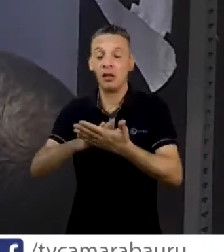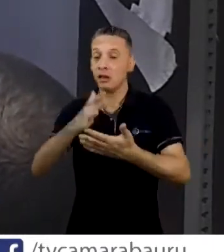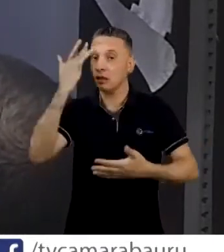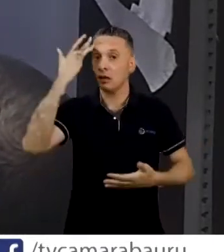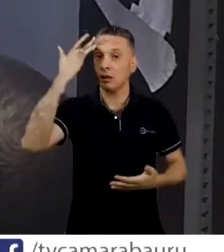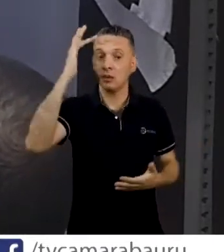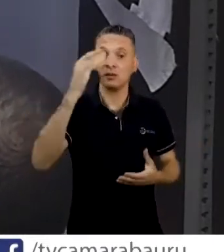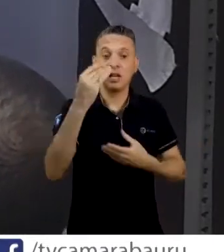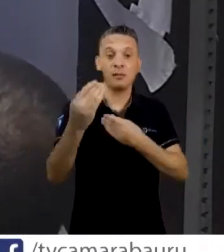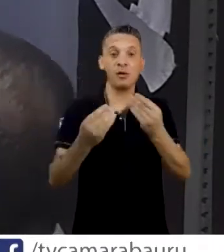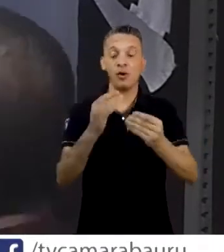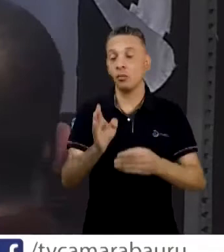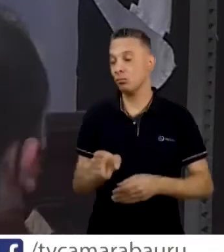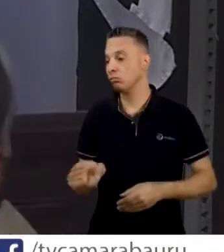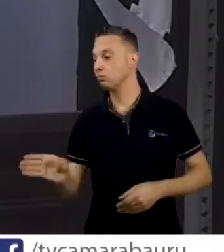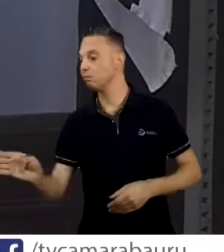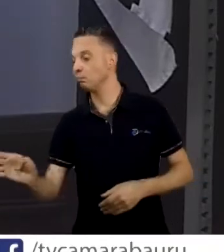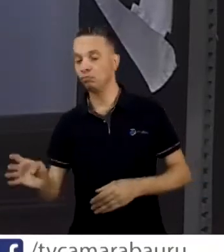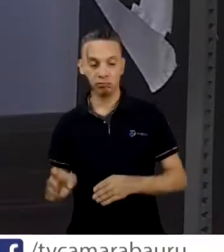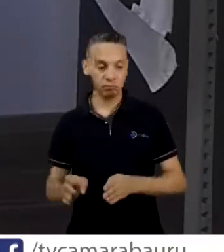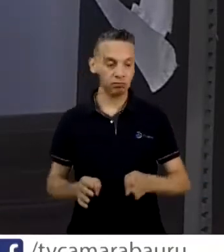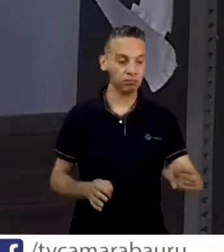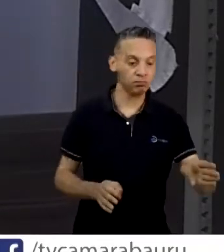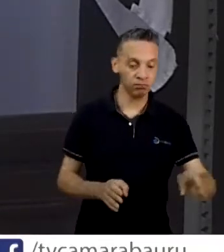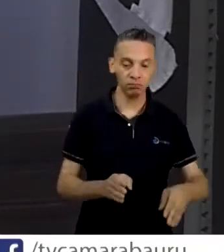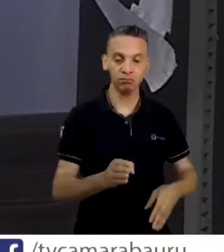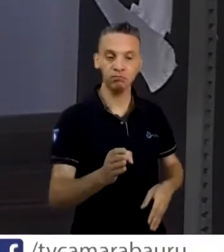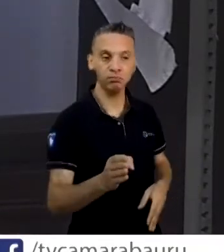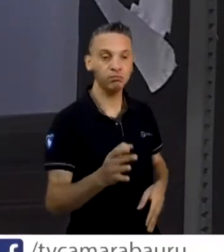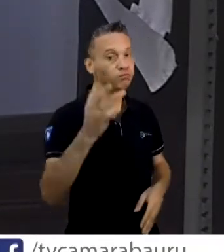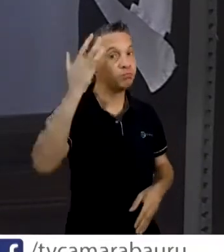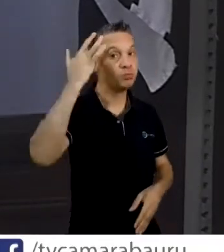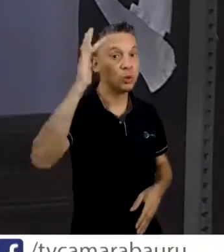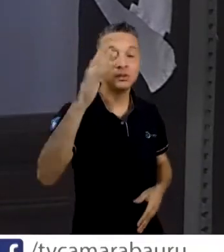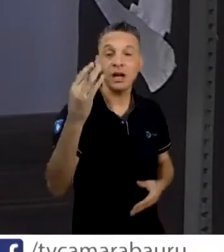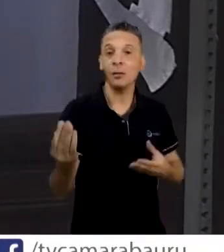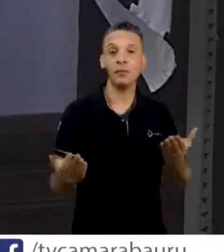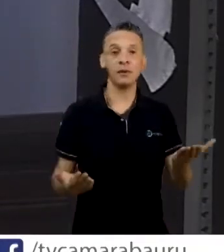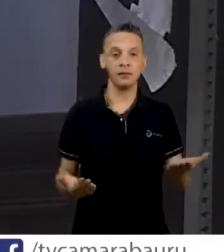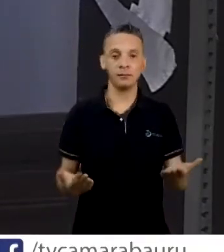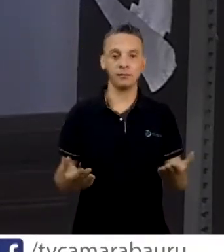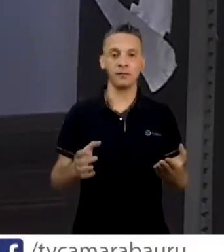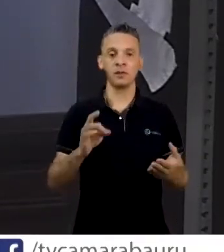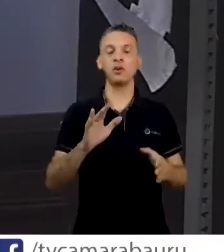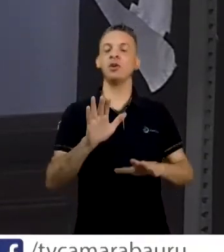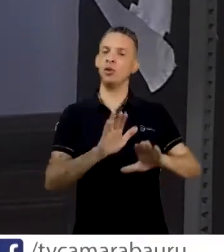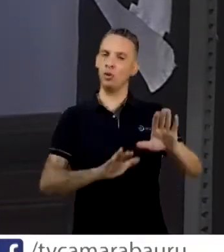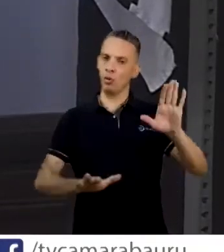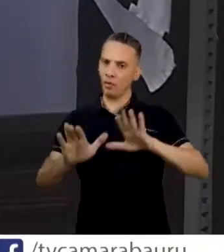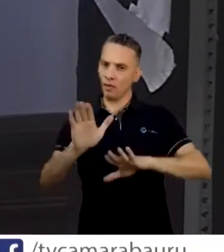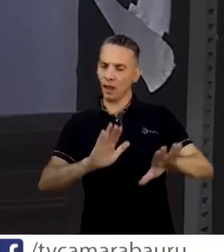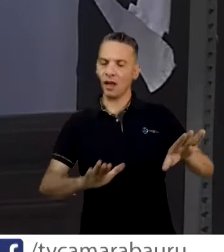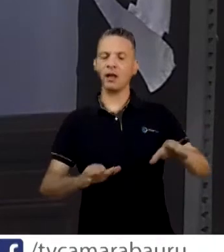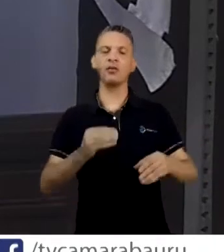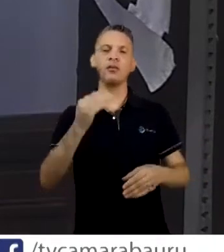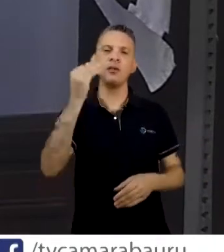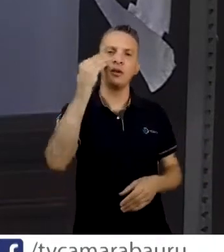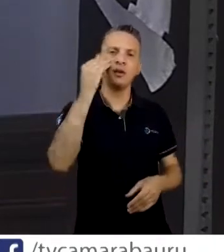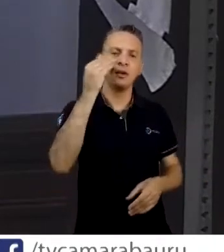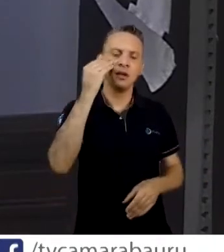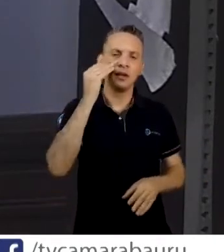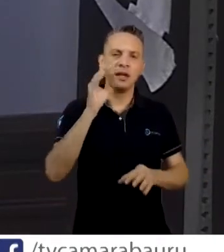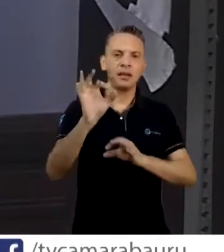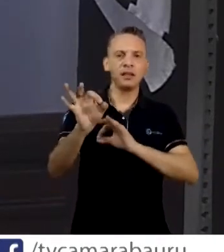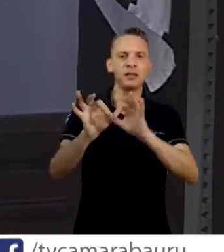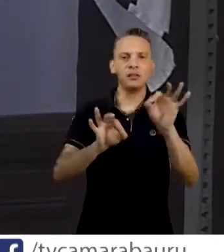trilhar, a não ser essas prerrogativas de tomar todos os cuidados, de buscar dentro